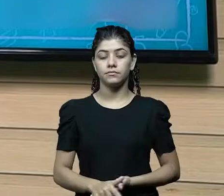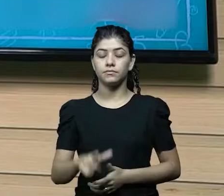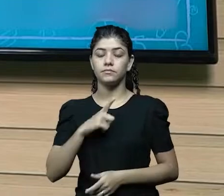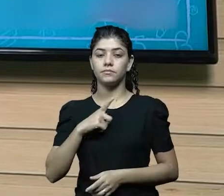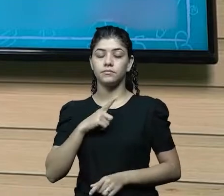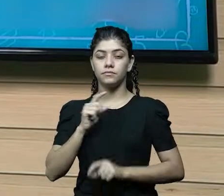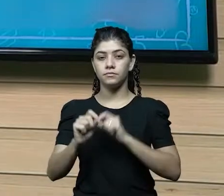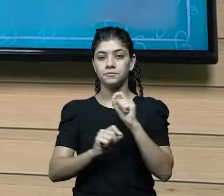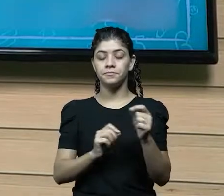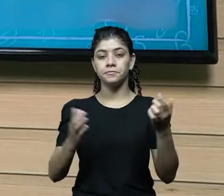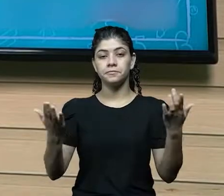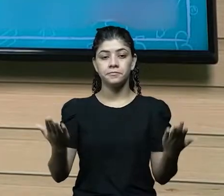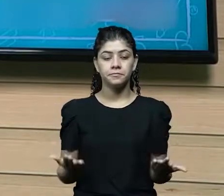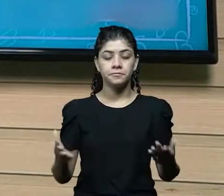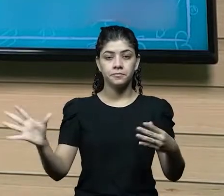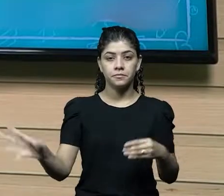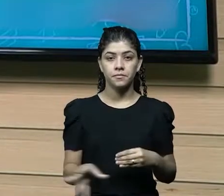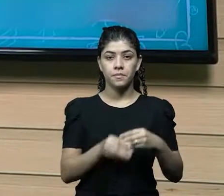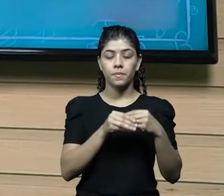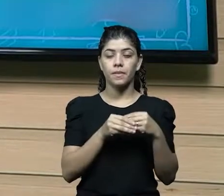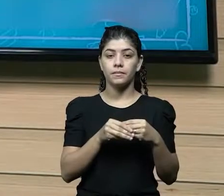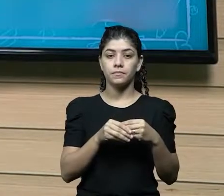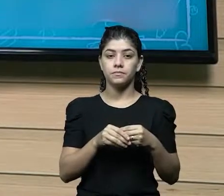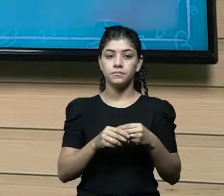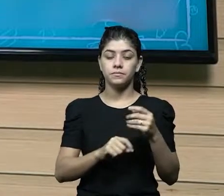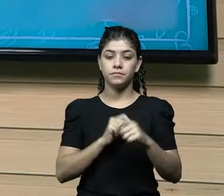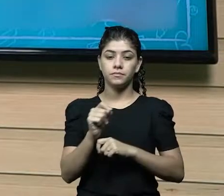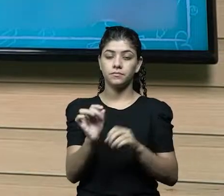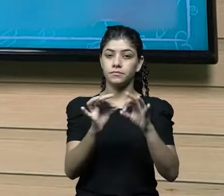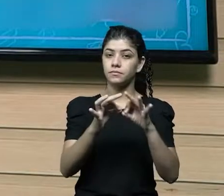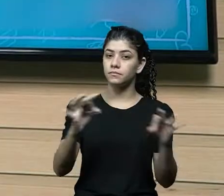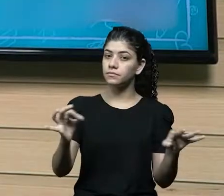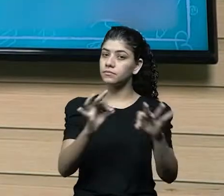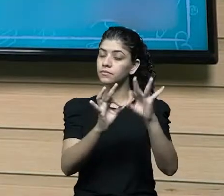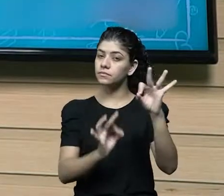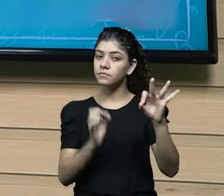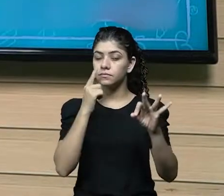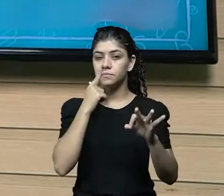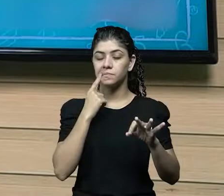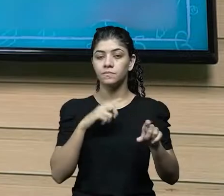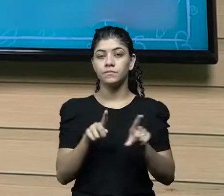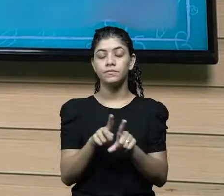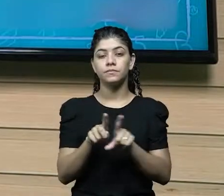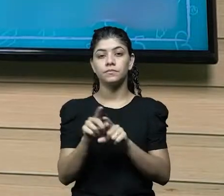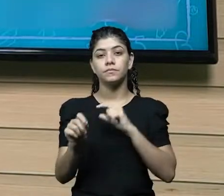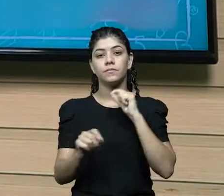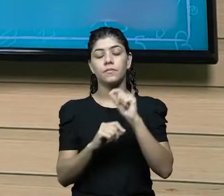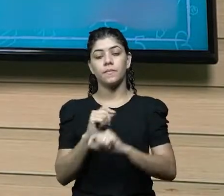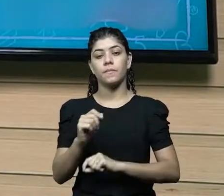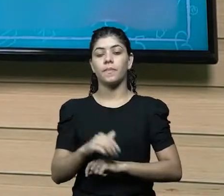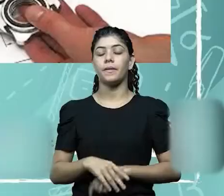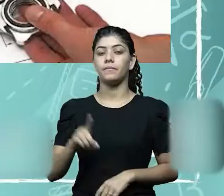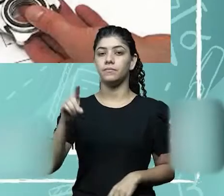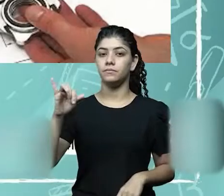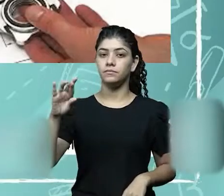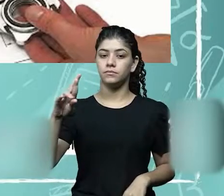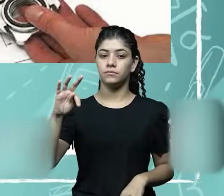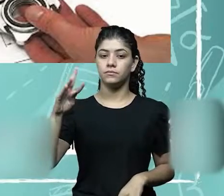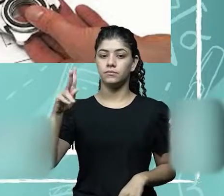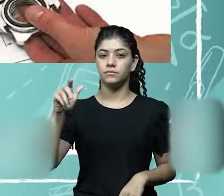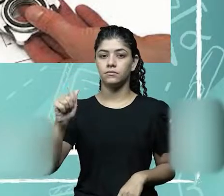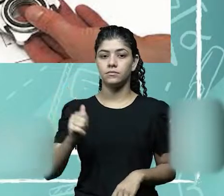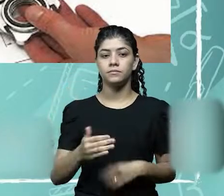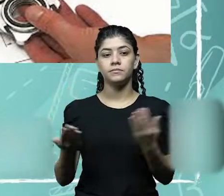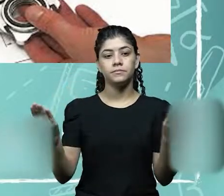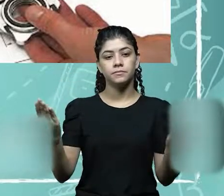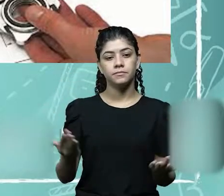temos um complemento desta medição, que também continua sendo uma medição direta.